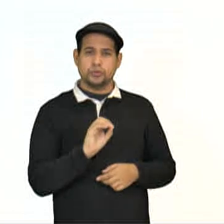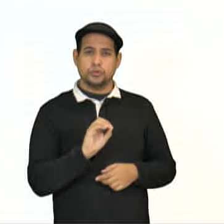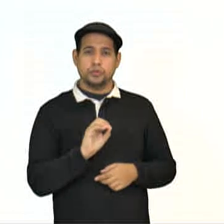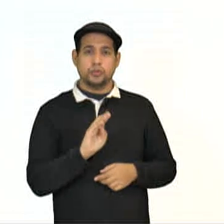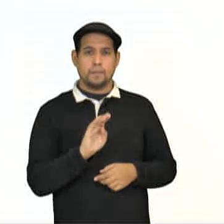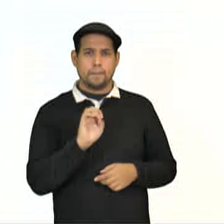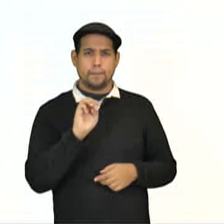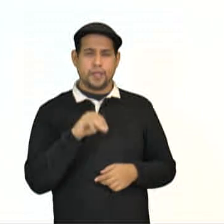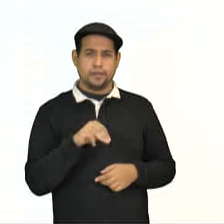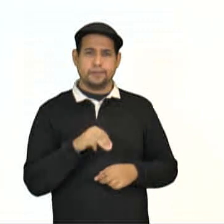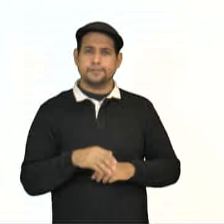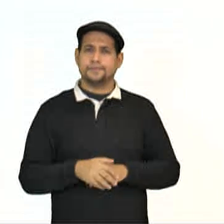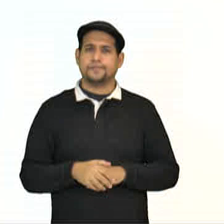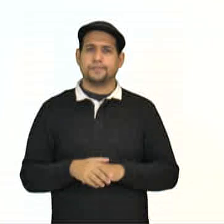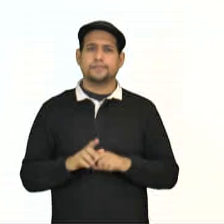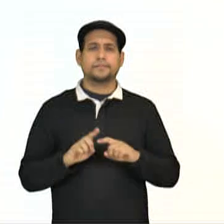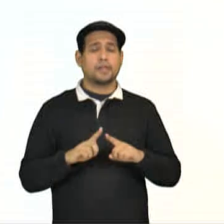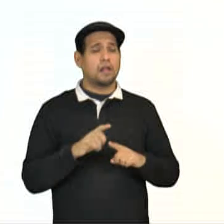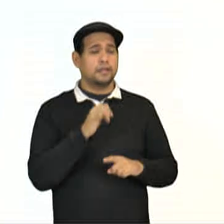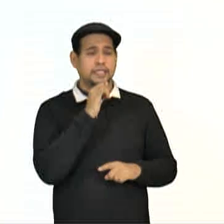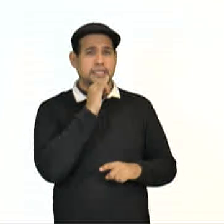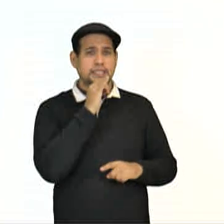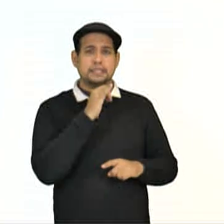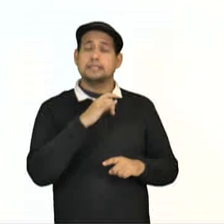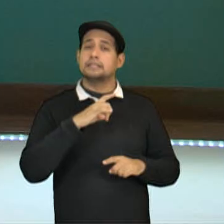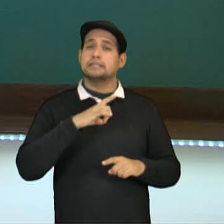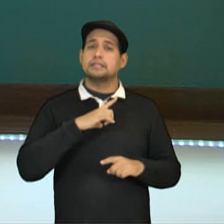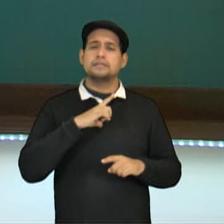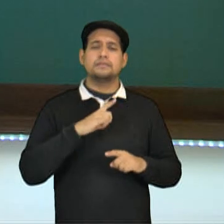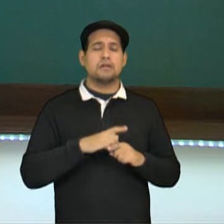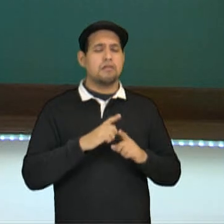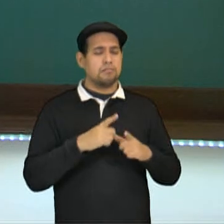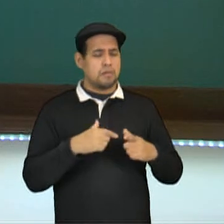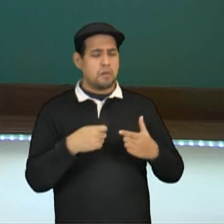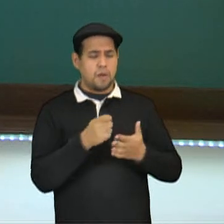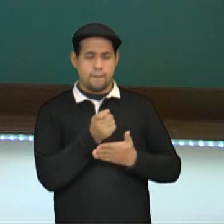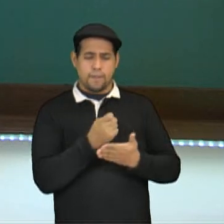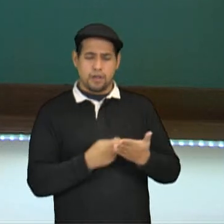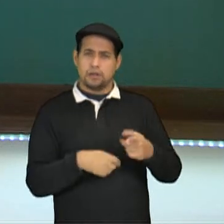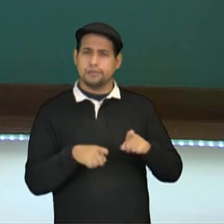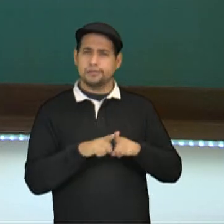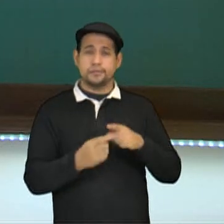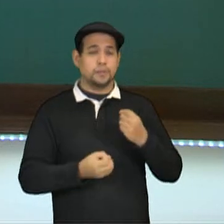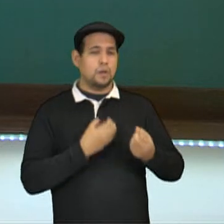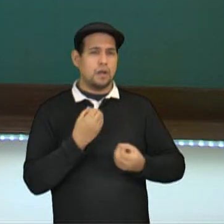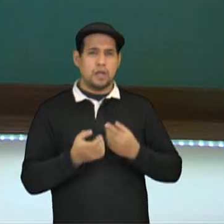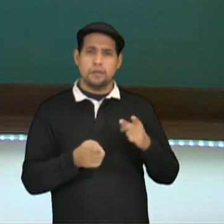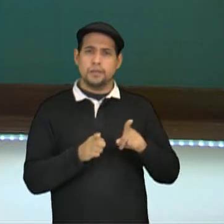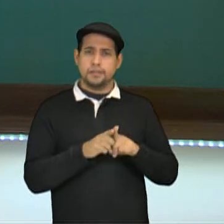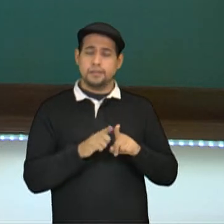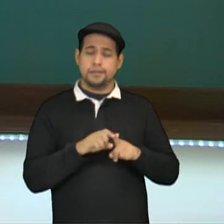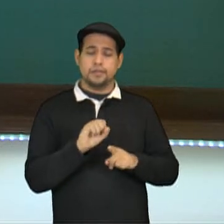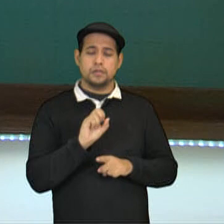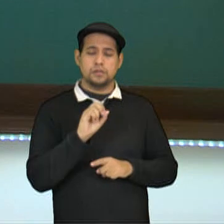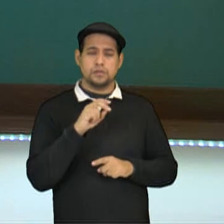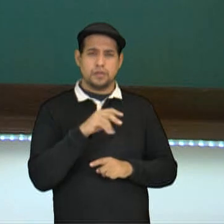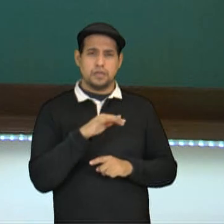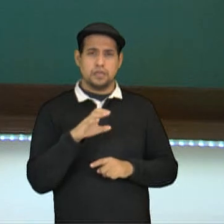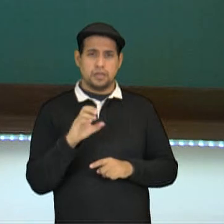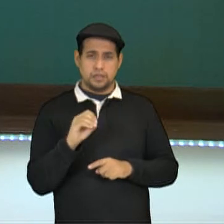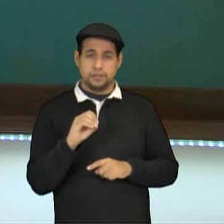seus sonetos. Então, sim, Vinícius de Moraes era um grande autor de poemas, inclusive o soneto, esse